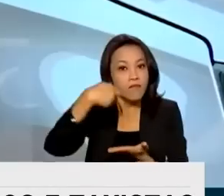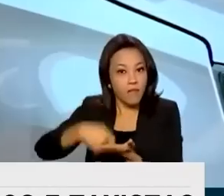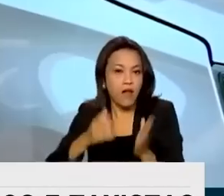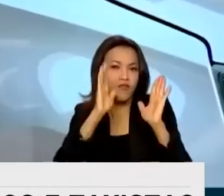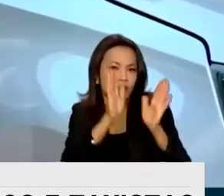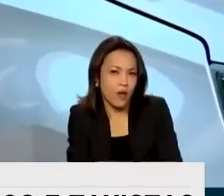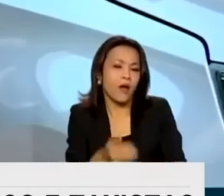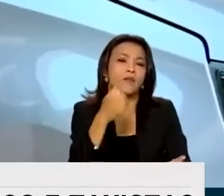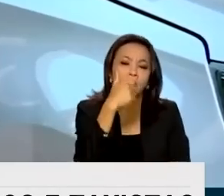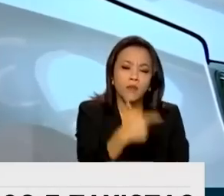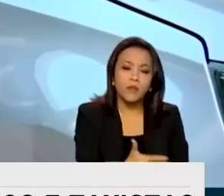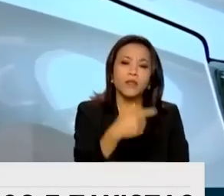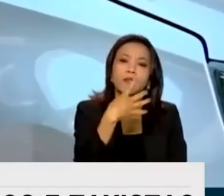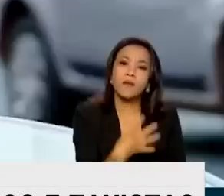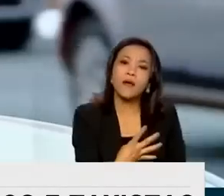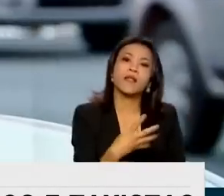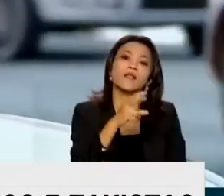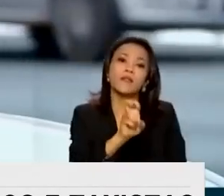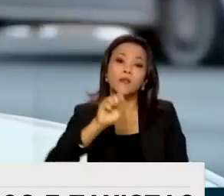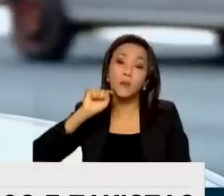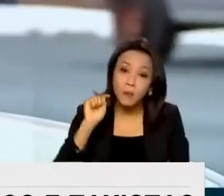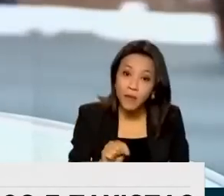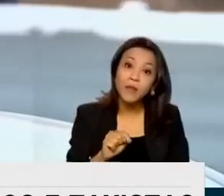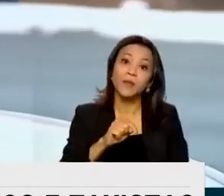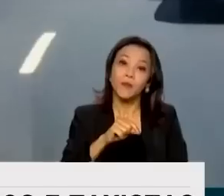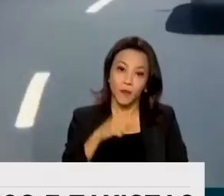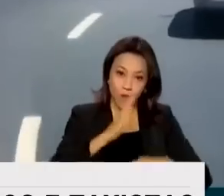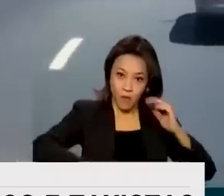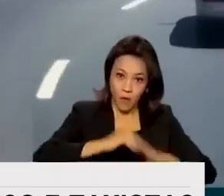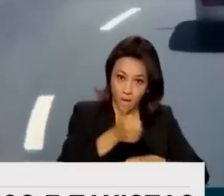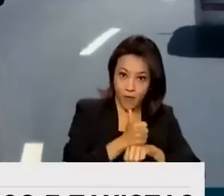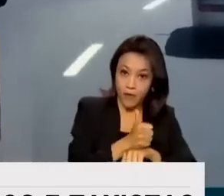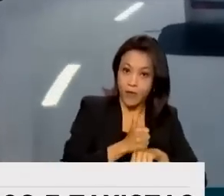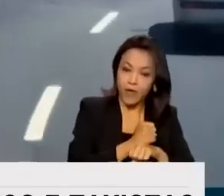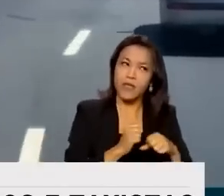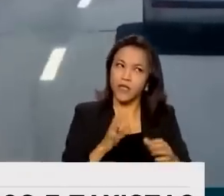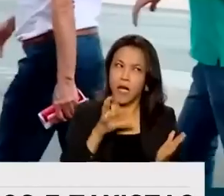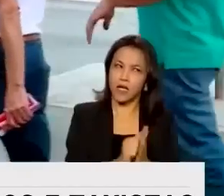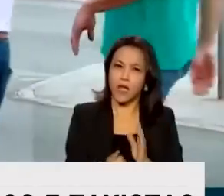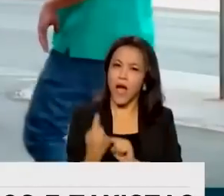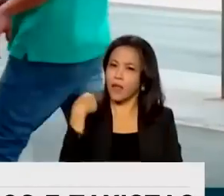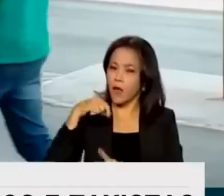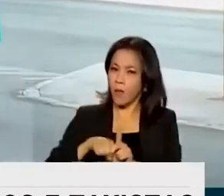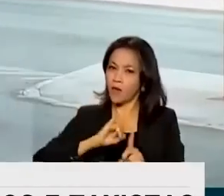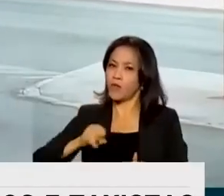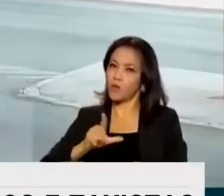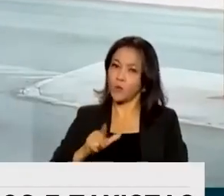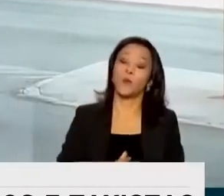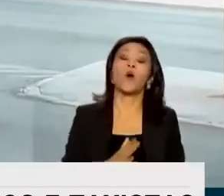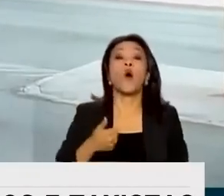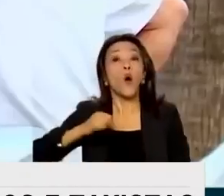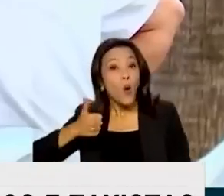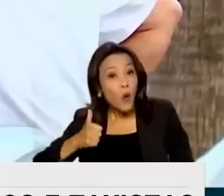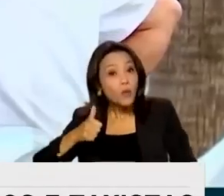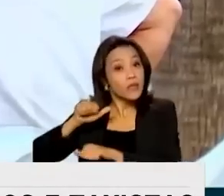irregular, sem habilitação e até com registro de óbito. A CGU recomendou ao governo duas ações: verificar com